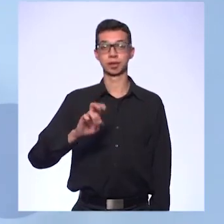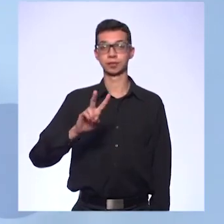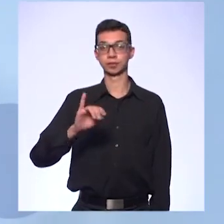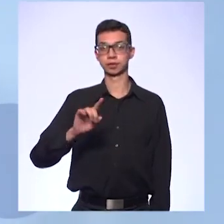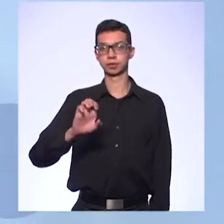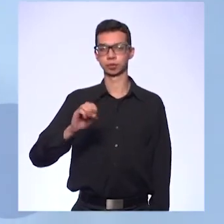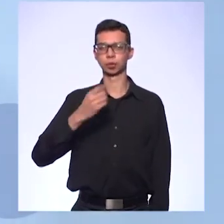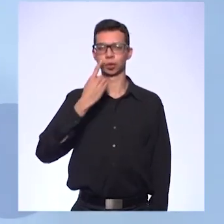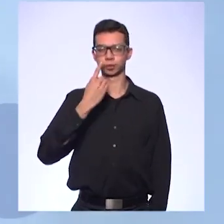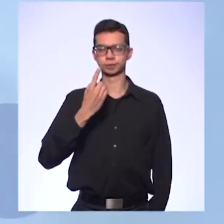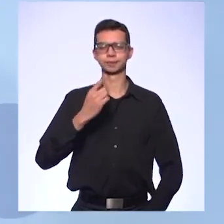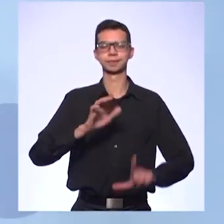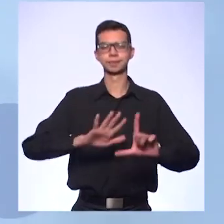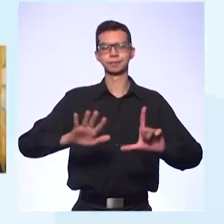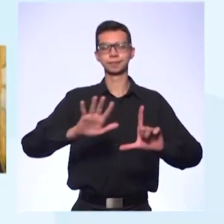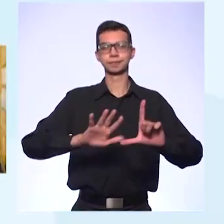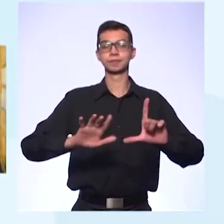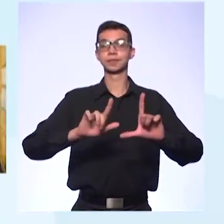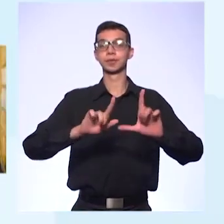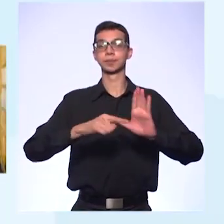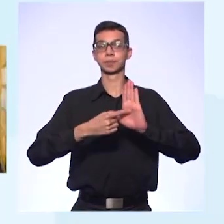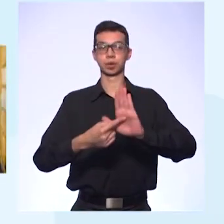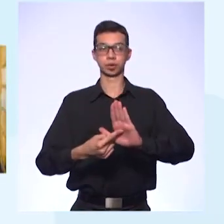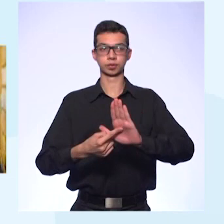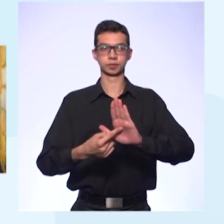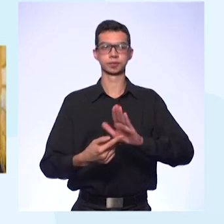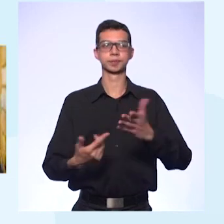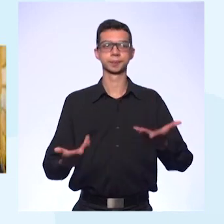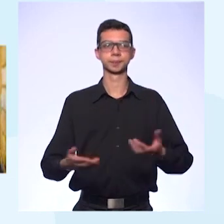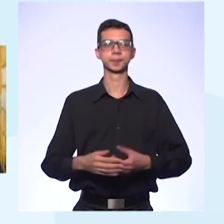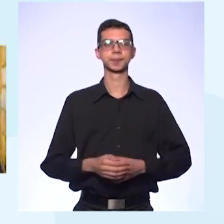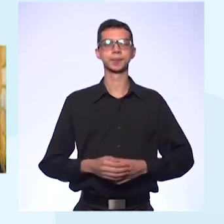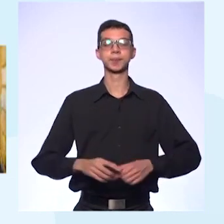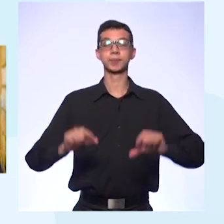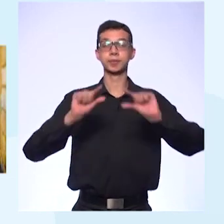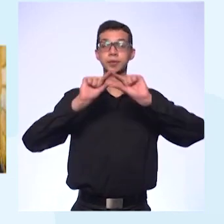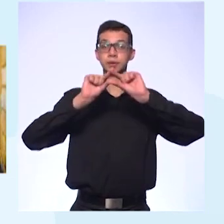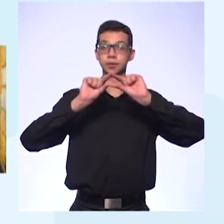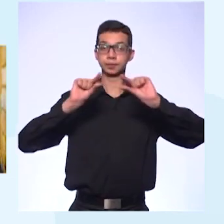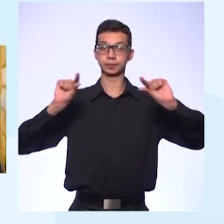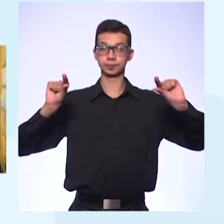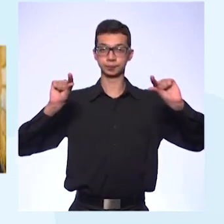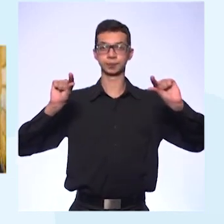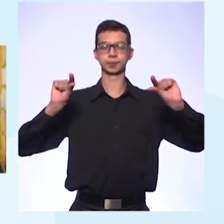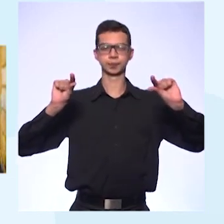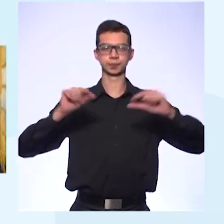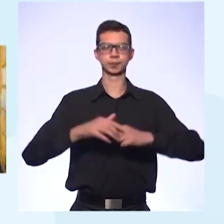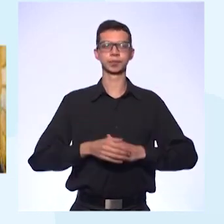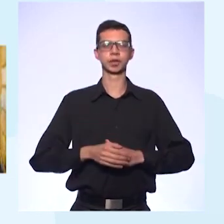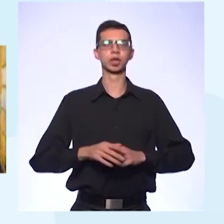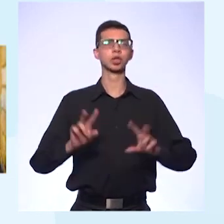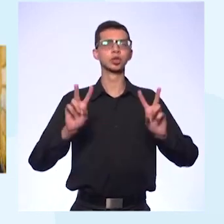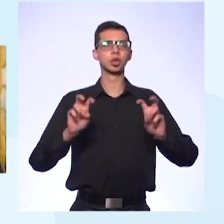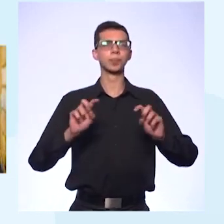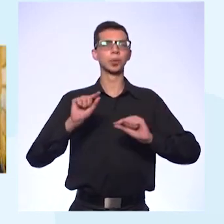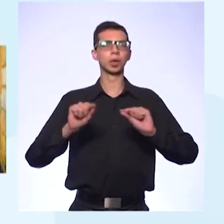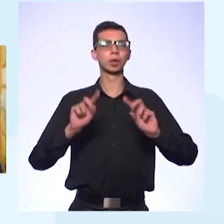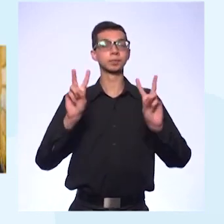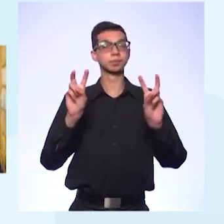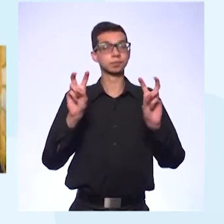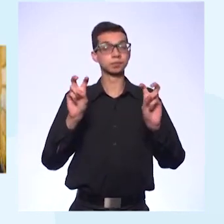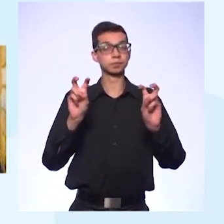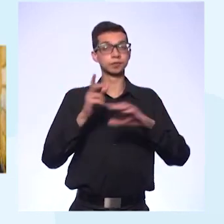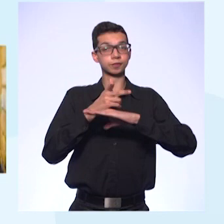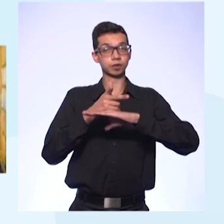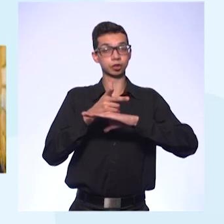na tela para vocês. Então, based on the ideas of the video. Baseado nas ideias do vídeo. How